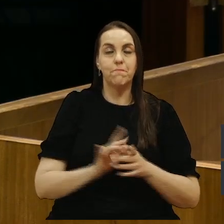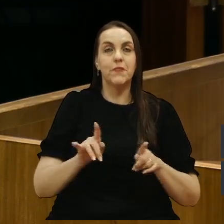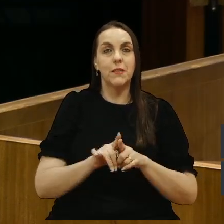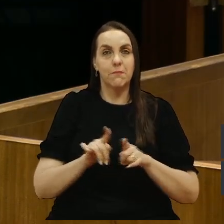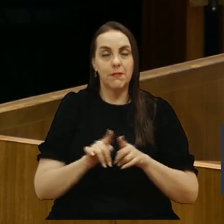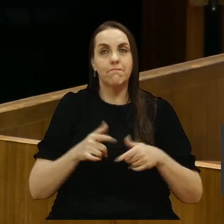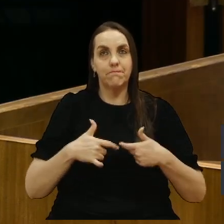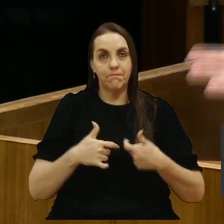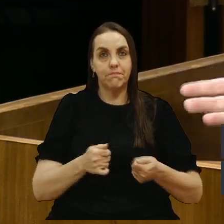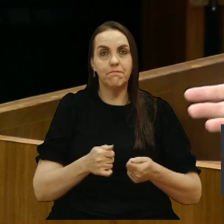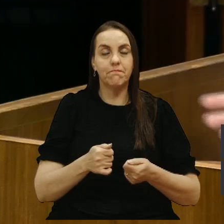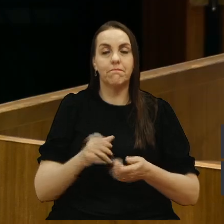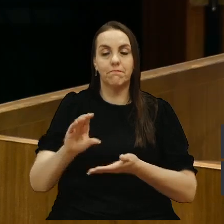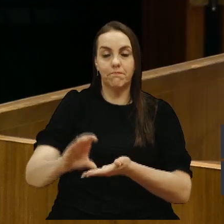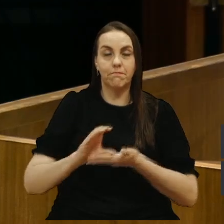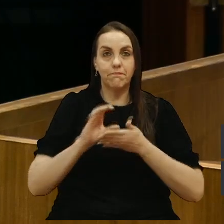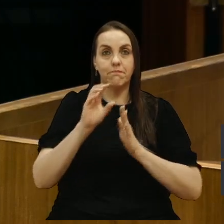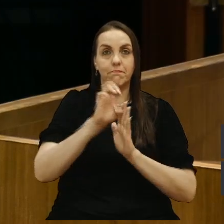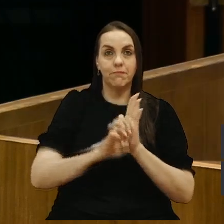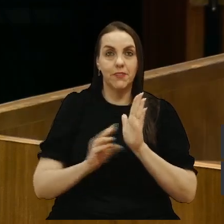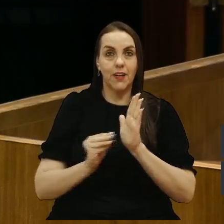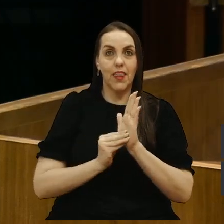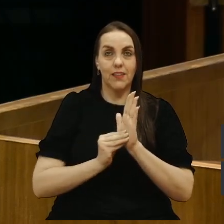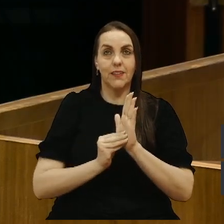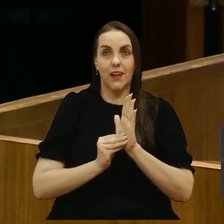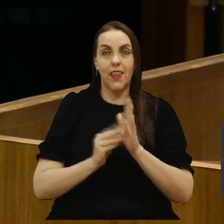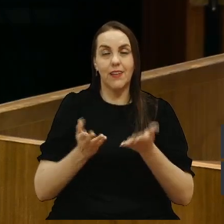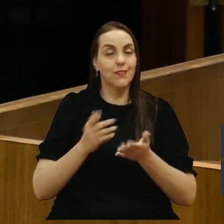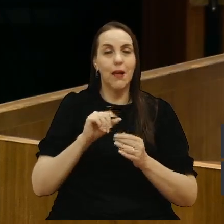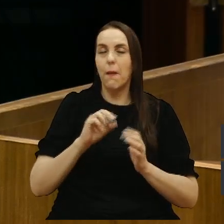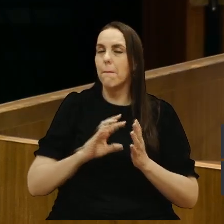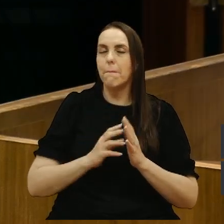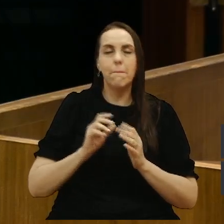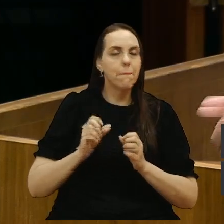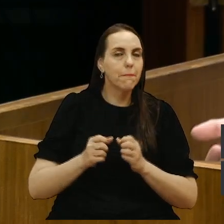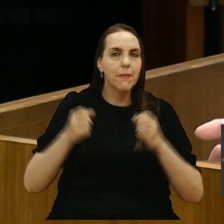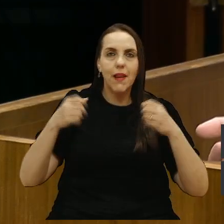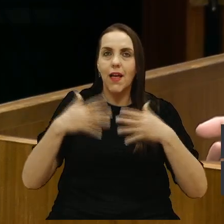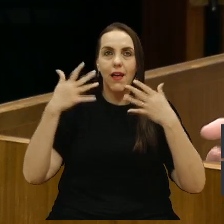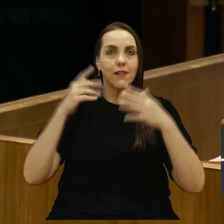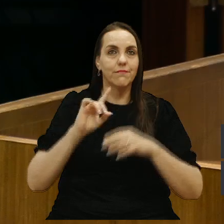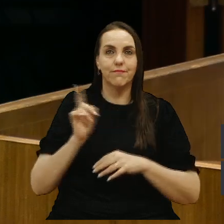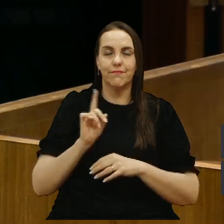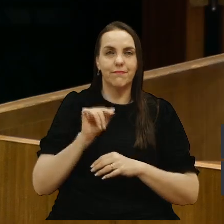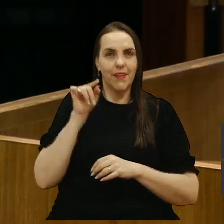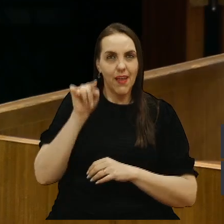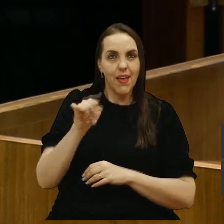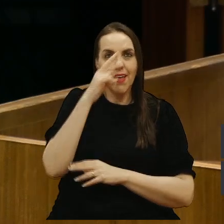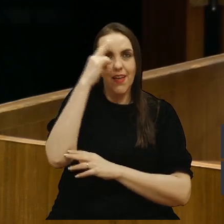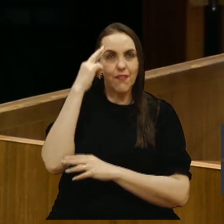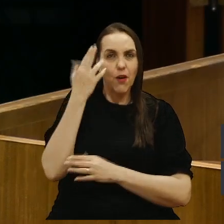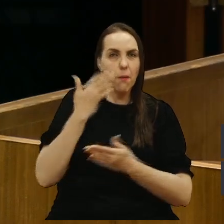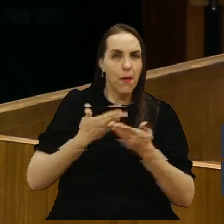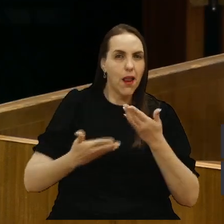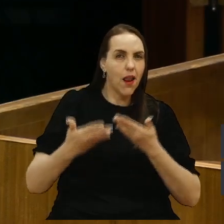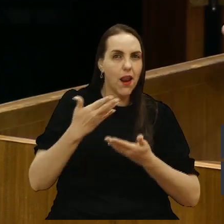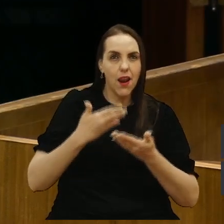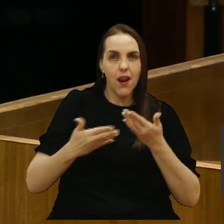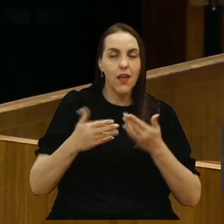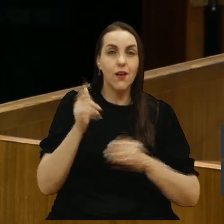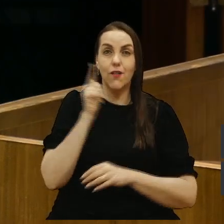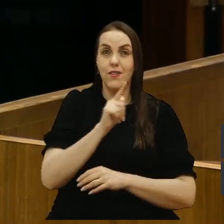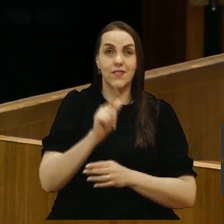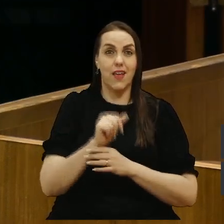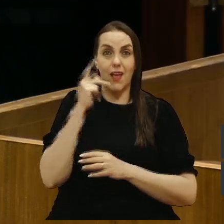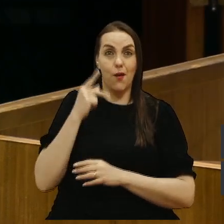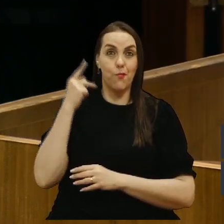ali de recursos das emendas parlamentares da bancada, ou seja, não tem milagre, ele só vai atrás, ele tem uma boa política, porque ele é político. E aqui, se